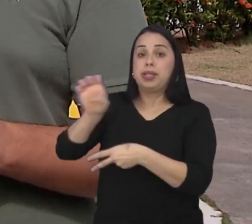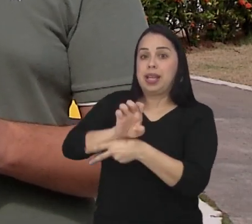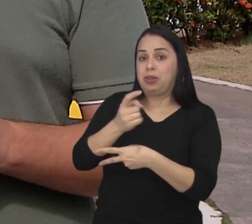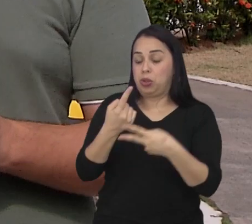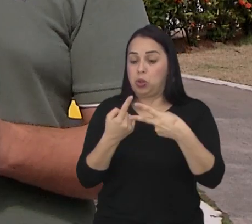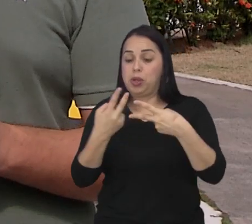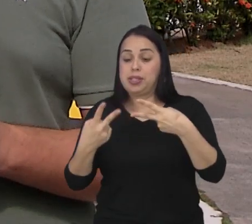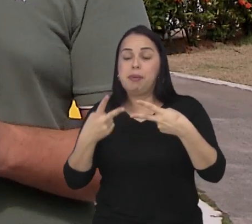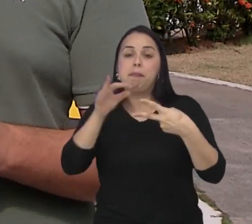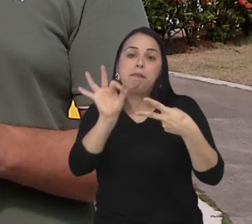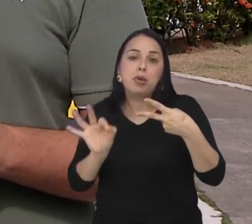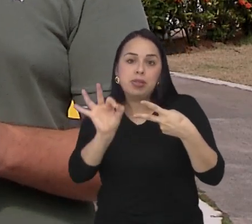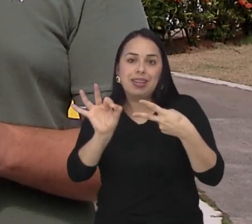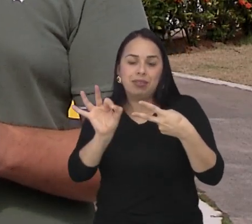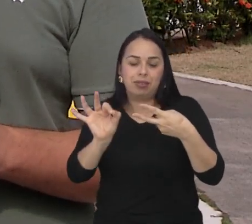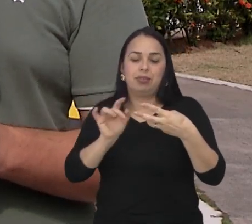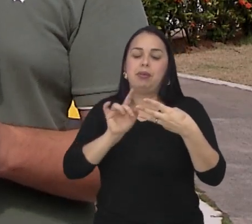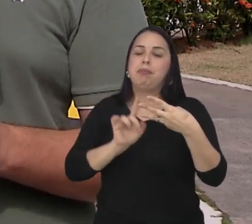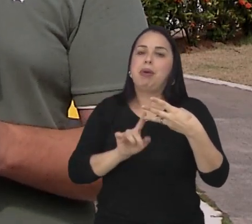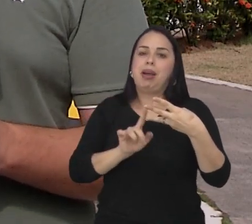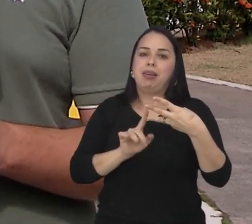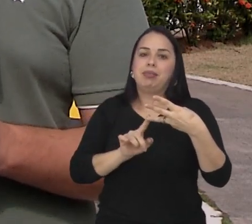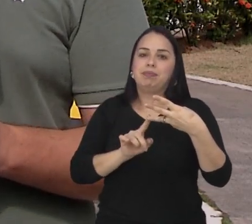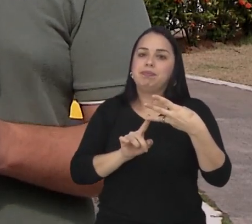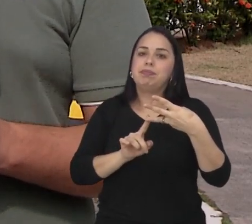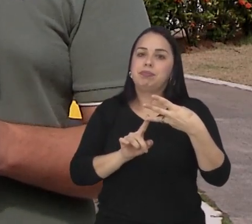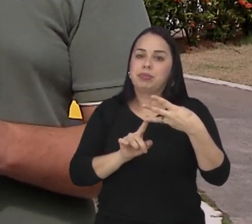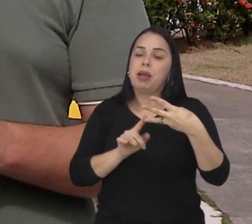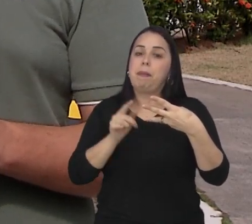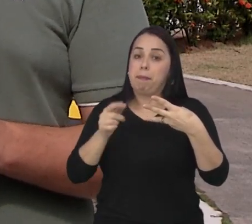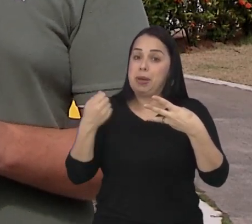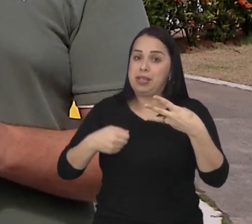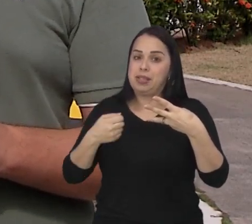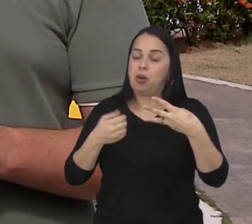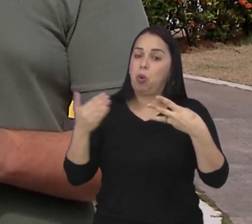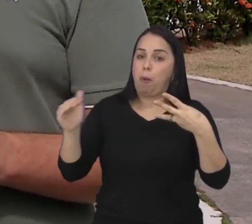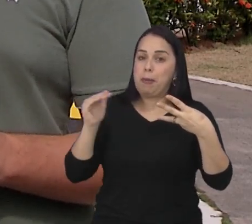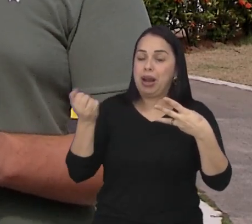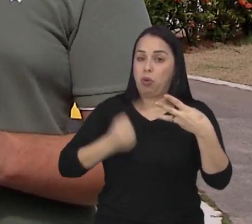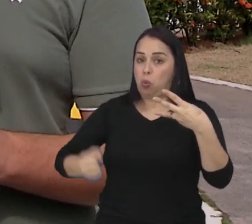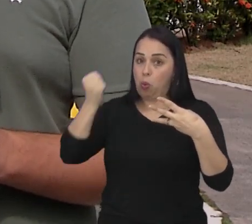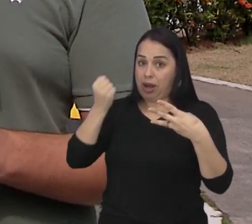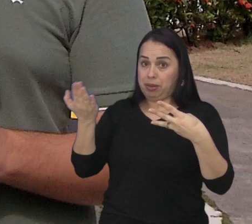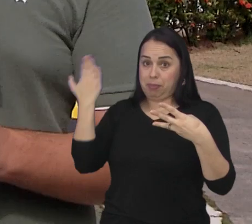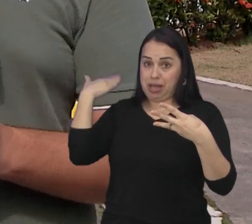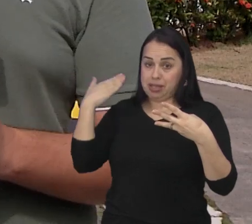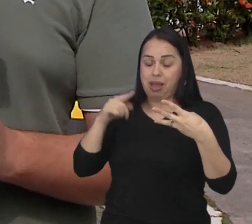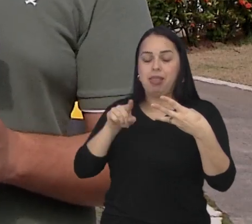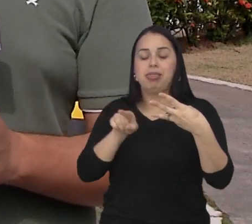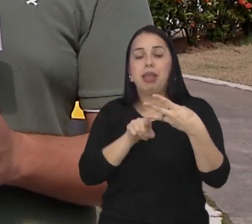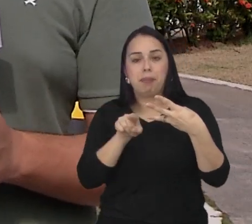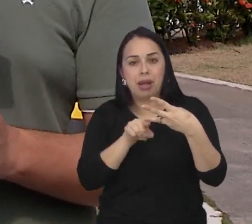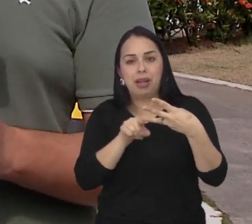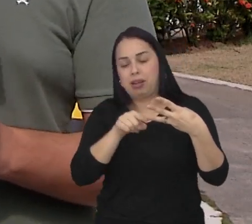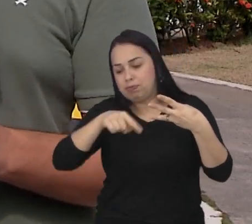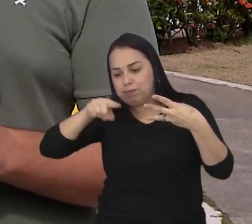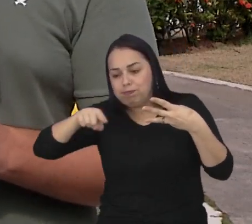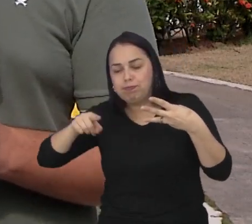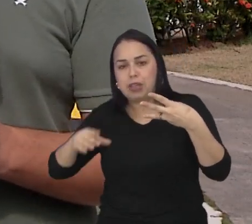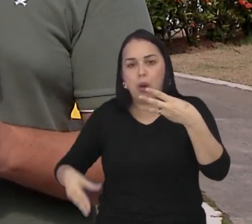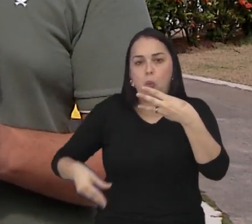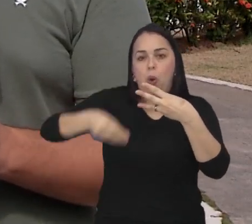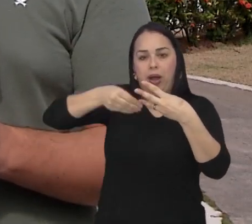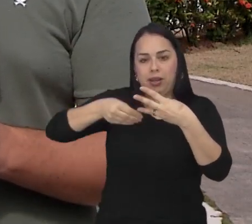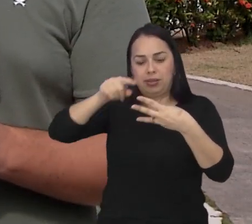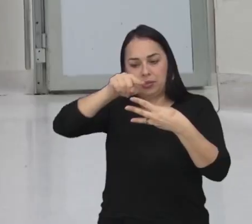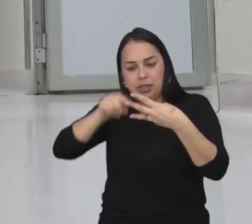12 para a união a regra é um pouquinho diferente deve ser investido o mesmo valor do ano passado com acréscimo da variação